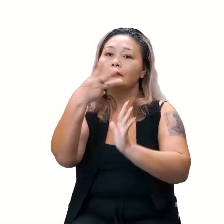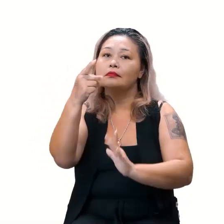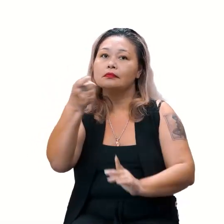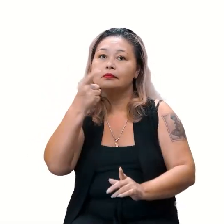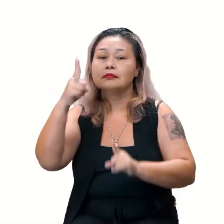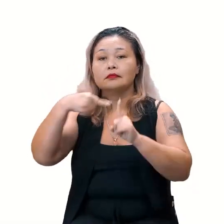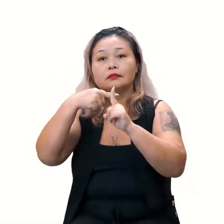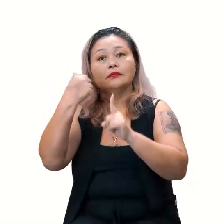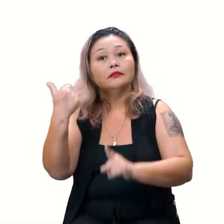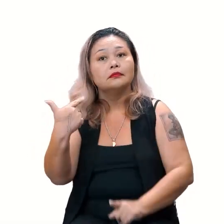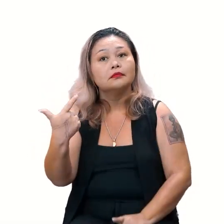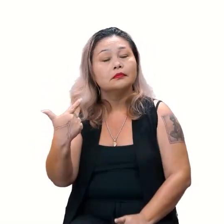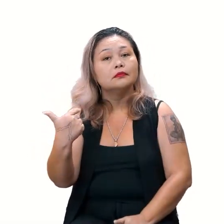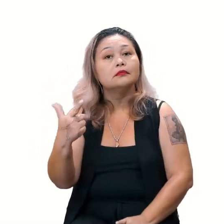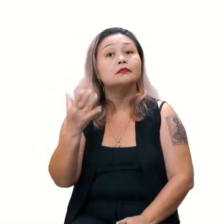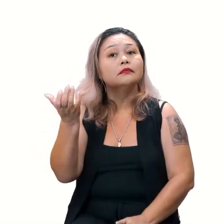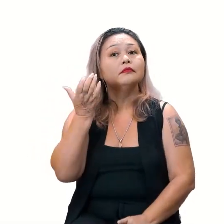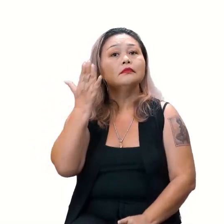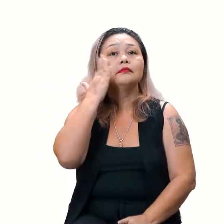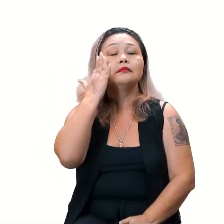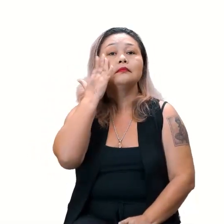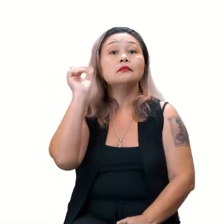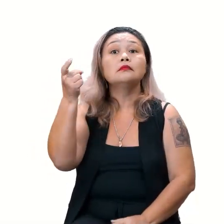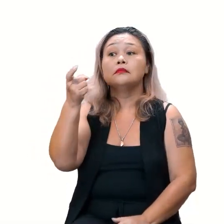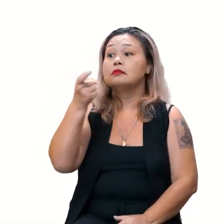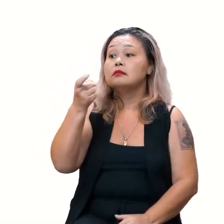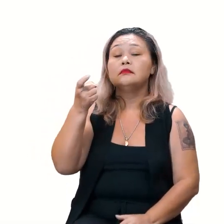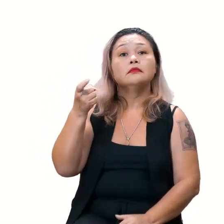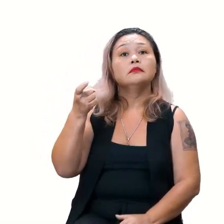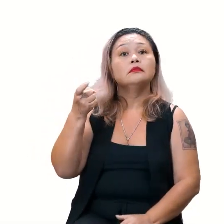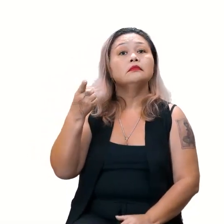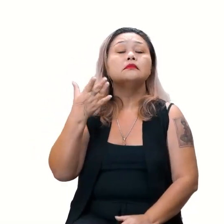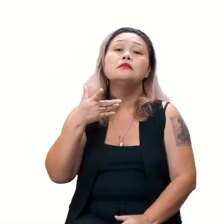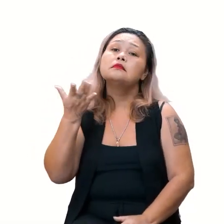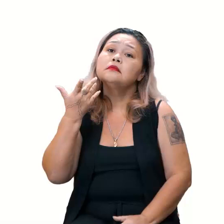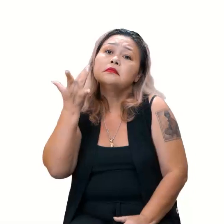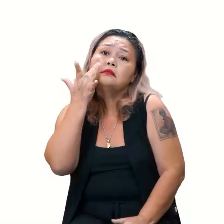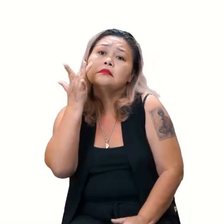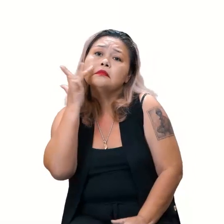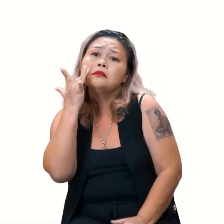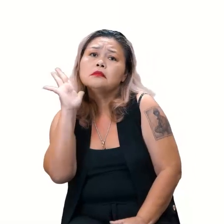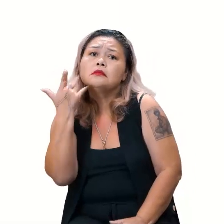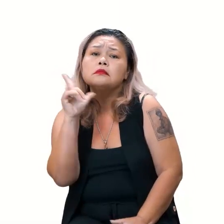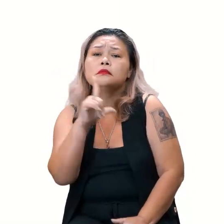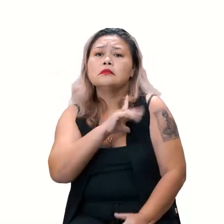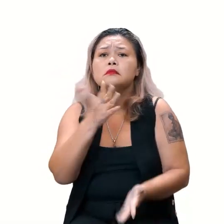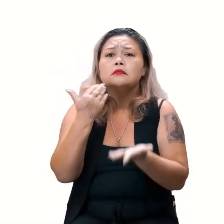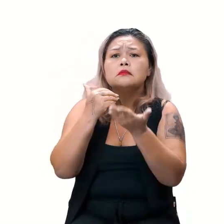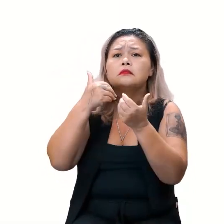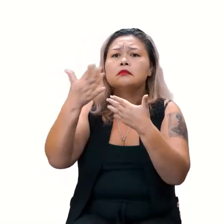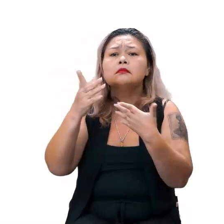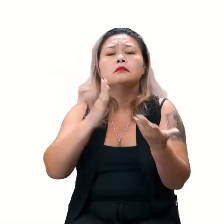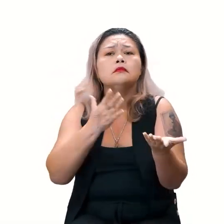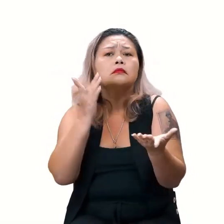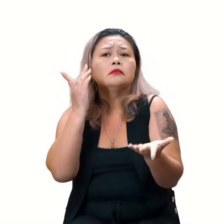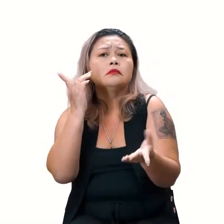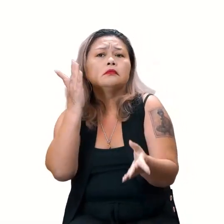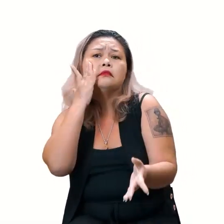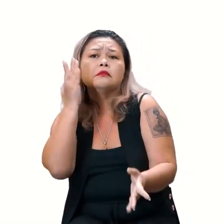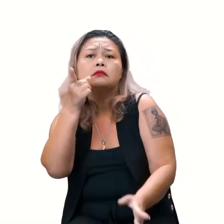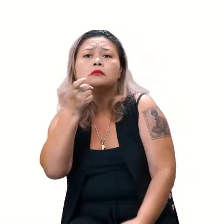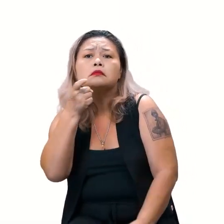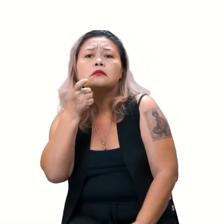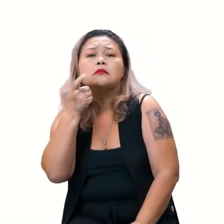mais 12, e eu quero saber quem é esse x, mas eu também não sei que valor que saiu lá fora, mas eu quero saber esse x quando o meu